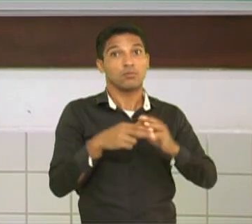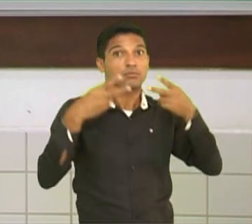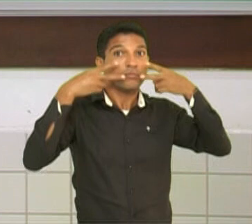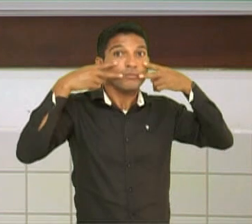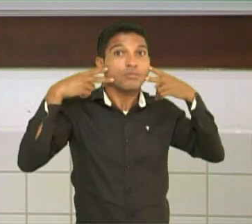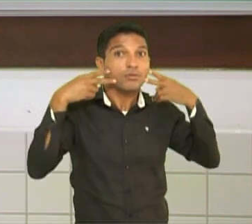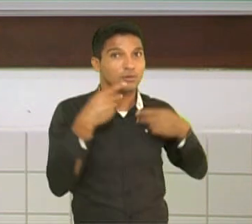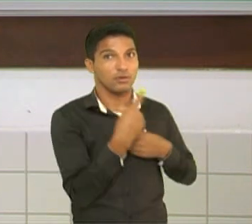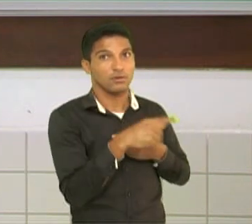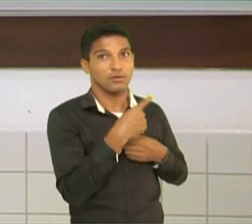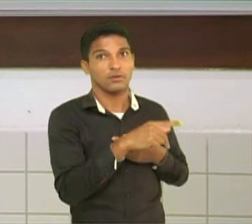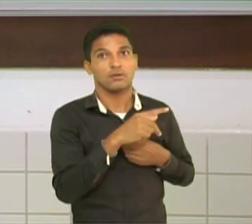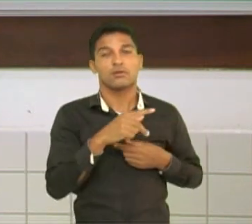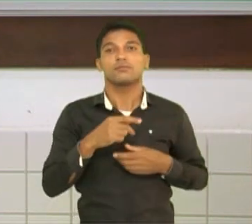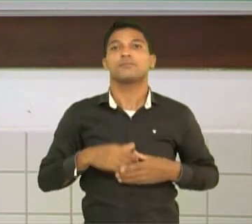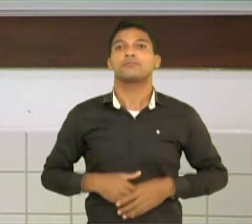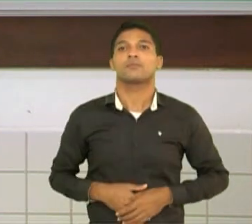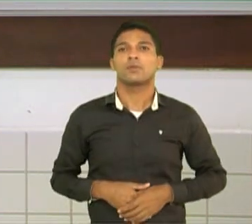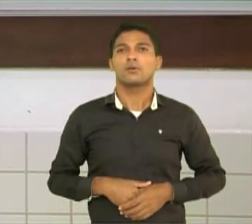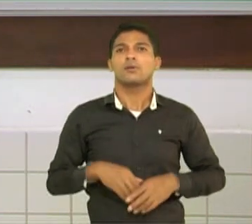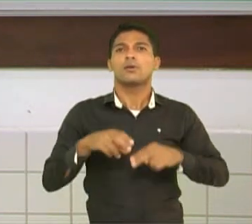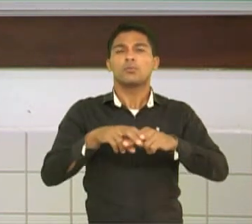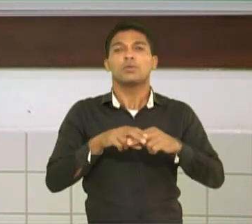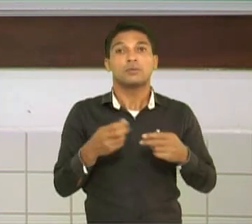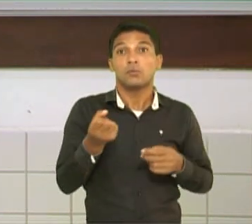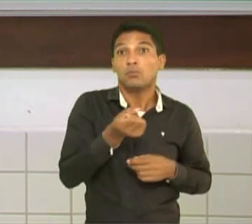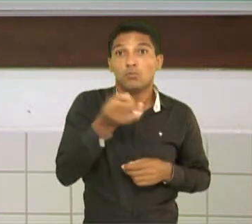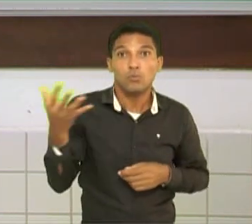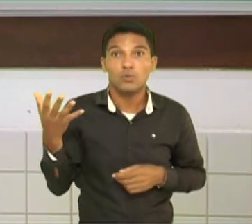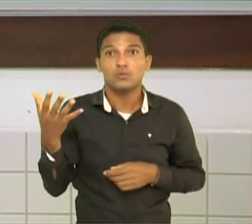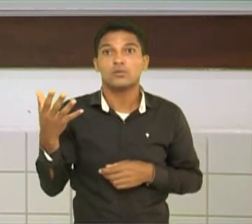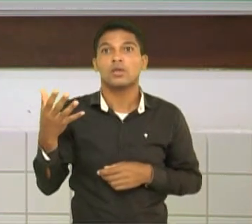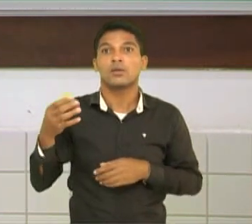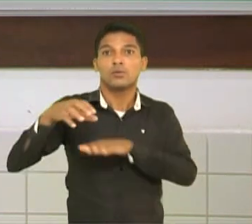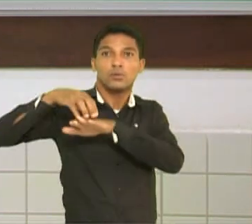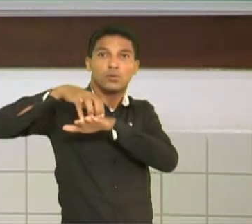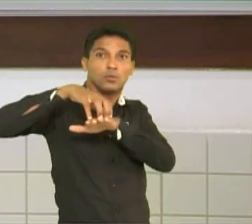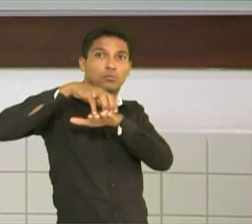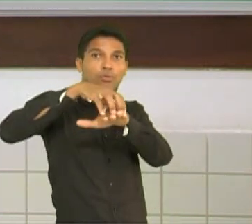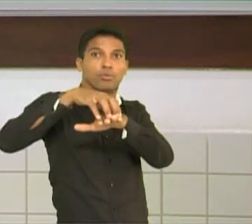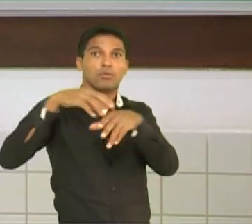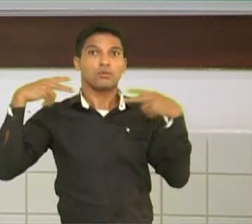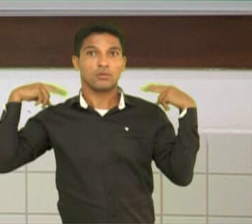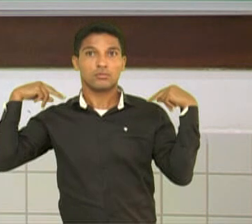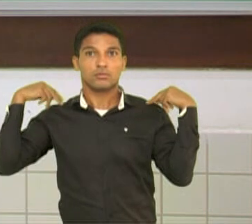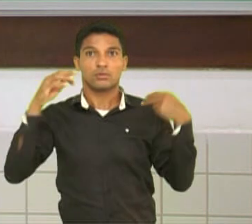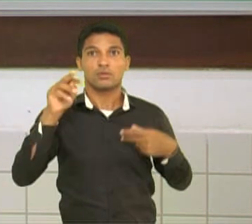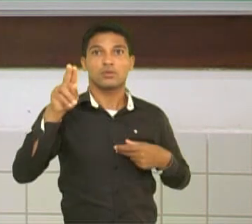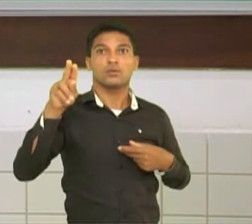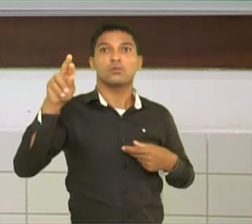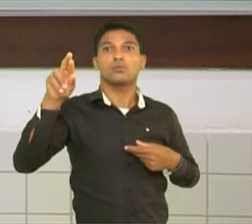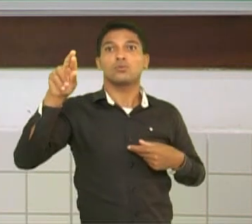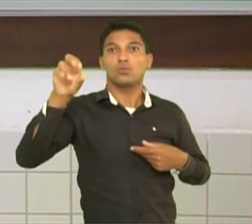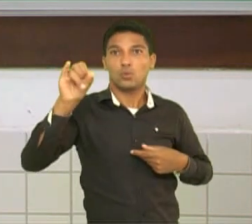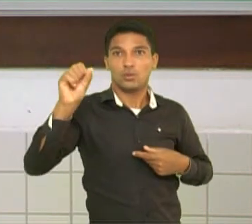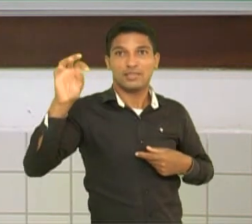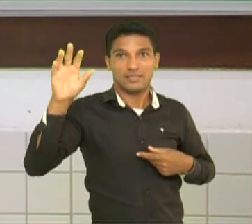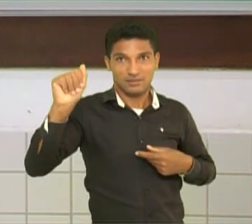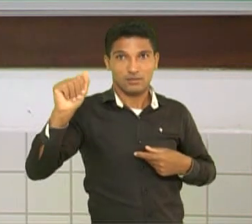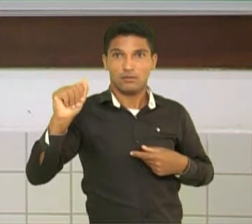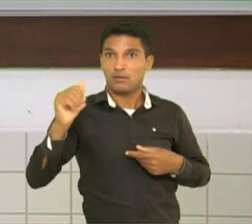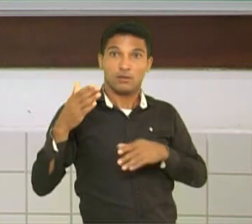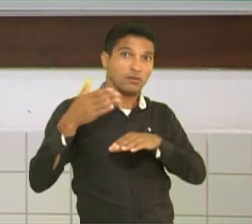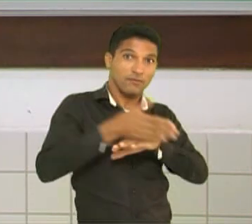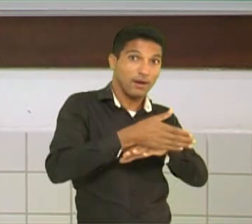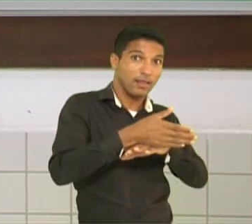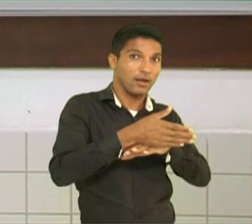uma belíssima dança, existem muitos turistas, inclusive, que vão para a região norte, nordeste, para conhecer essa grandiosa